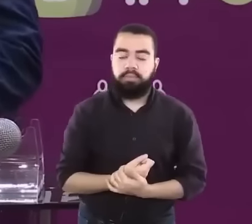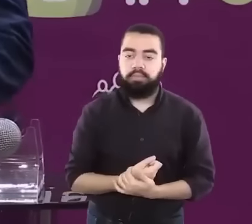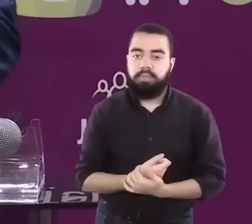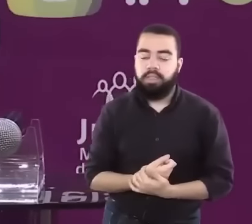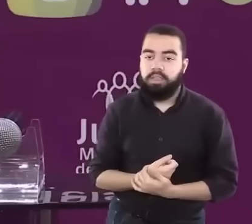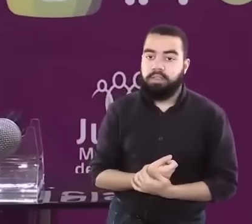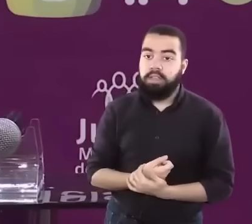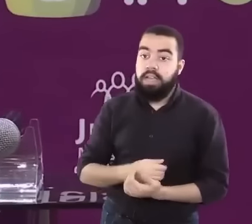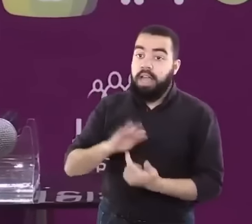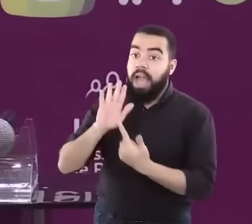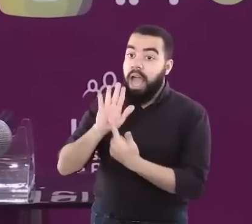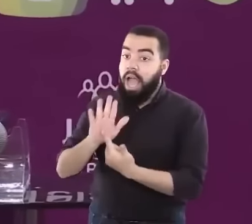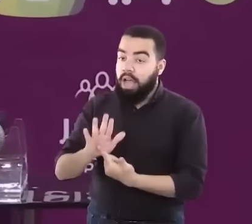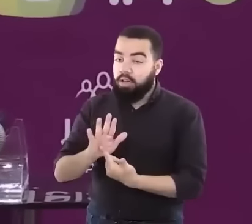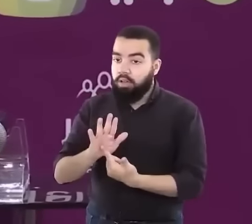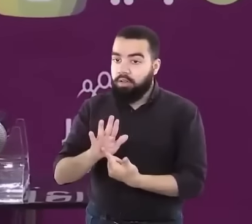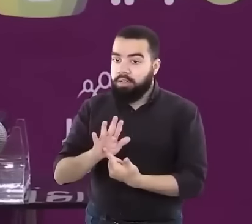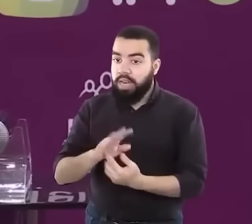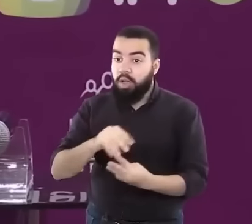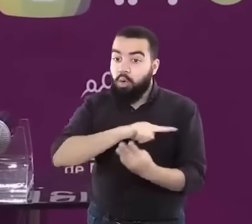dar imperativos